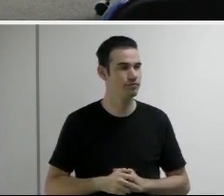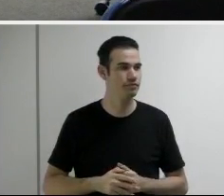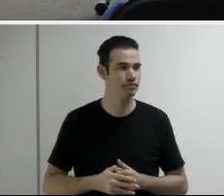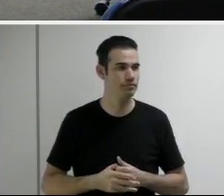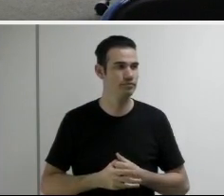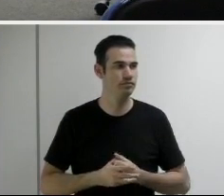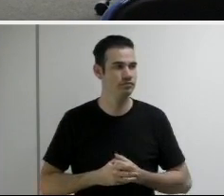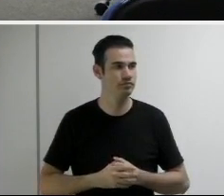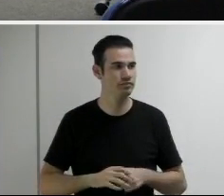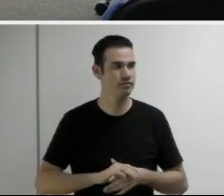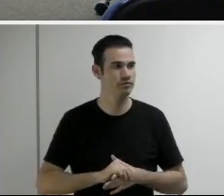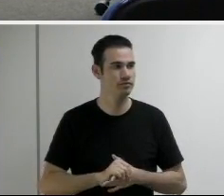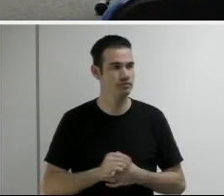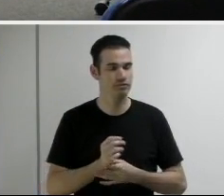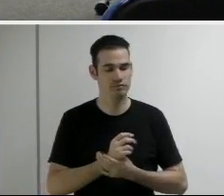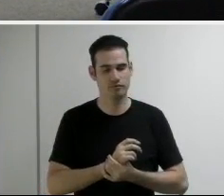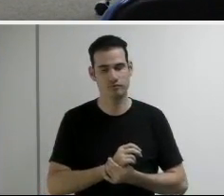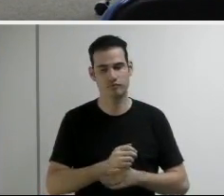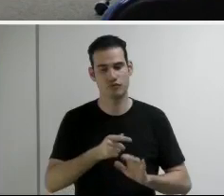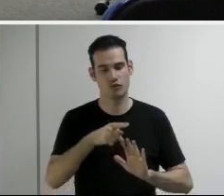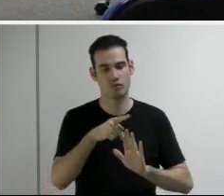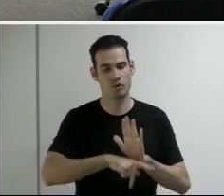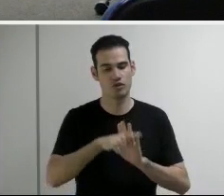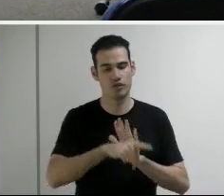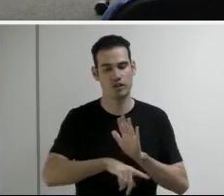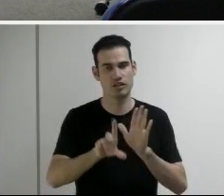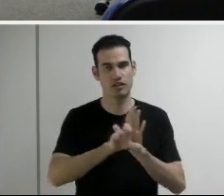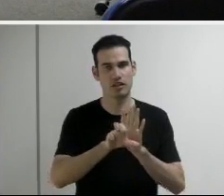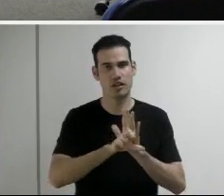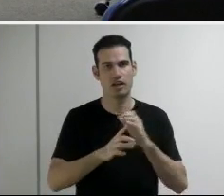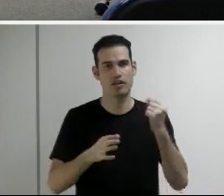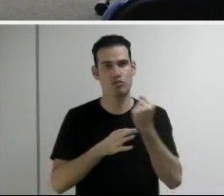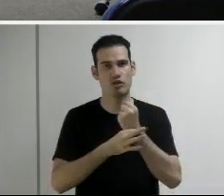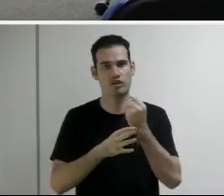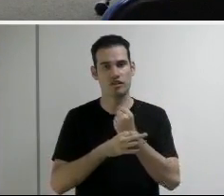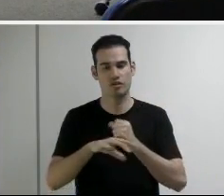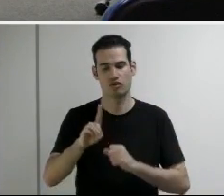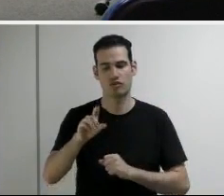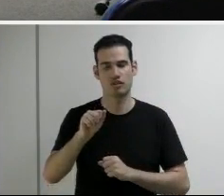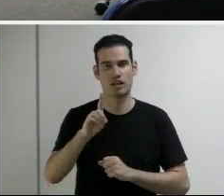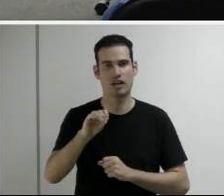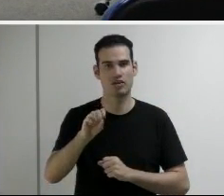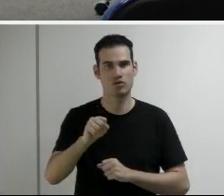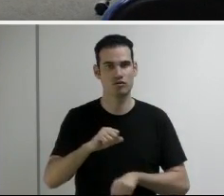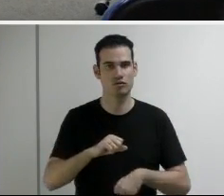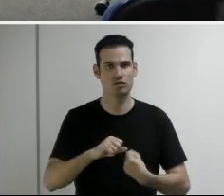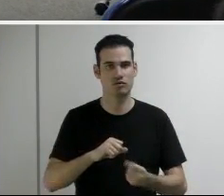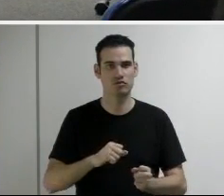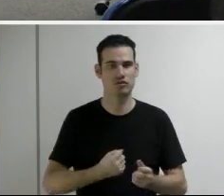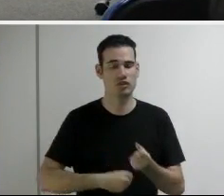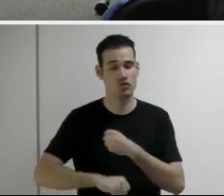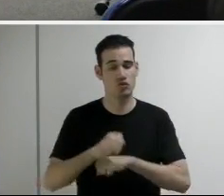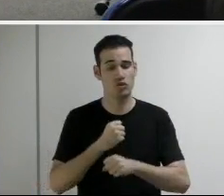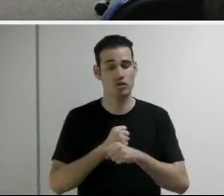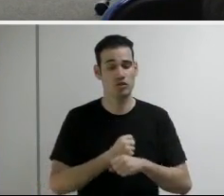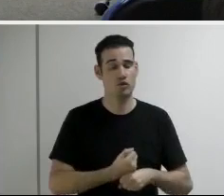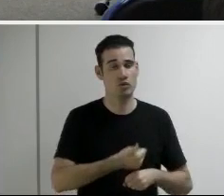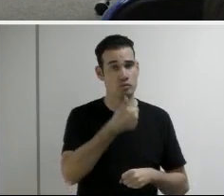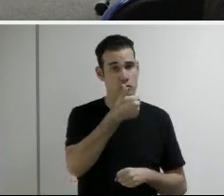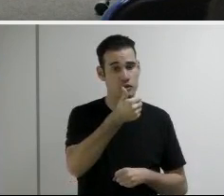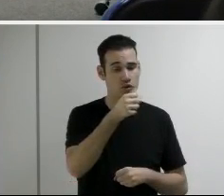alguns arquivos. Um projeto de lei sobre proteção de dados foi apresentado em 1980 na Câmara dos Deputados pela